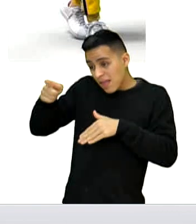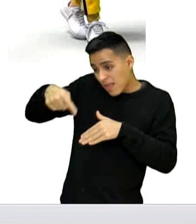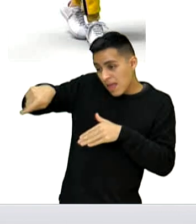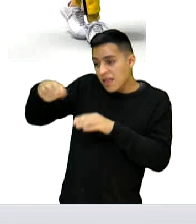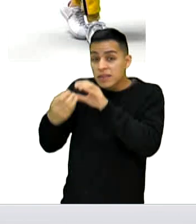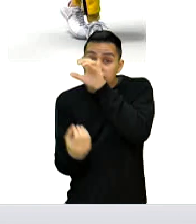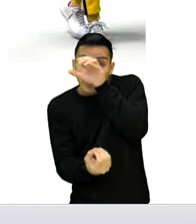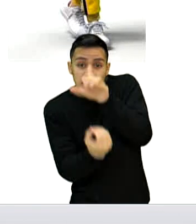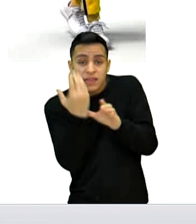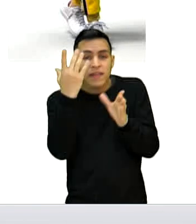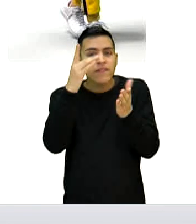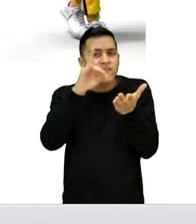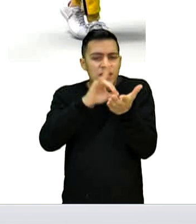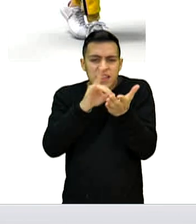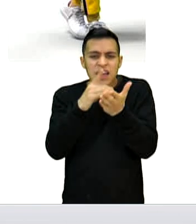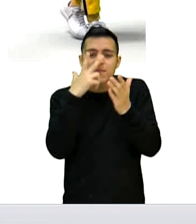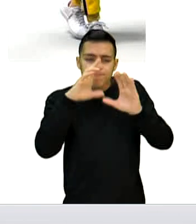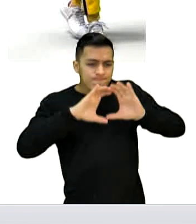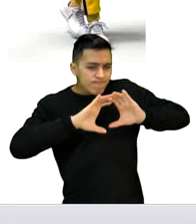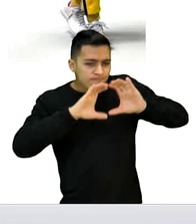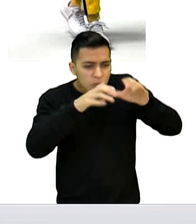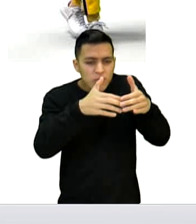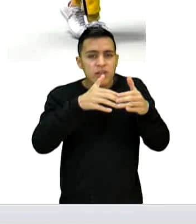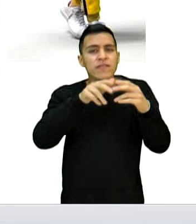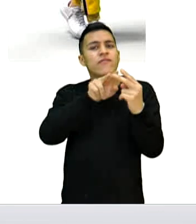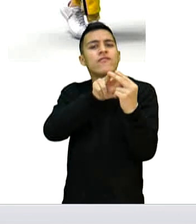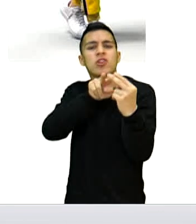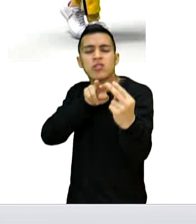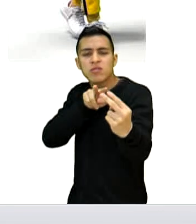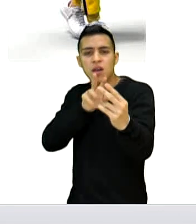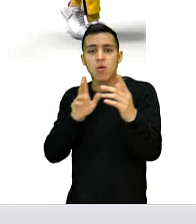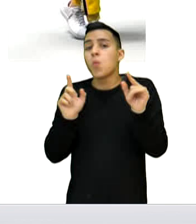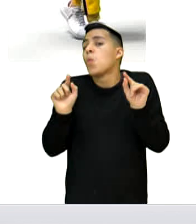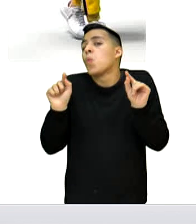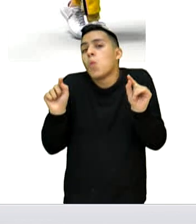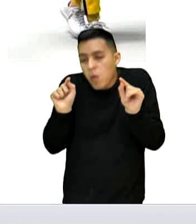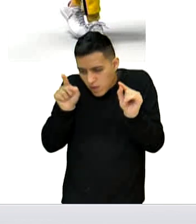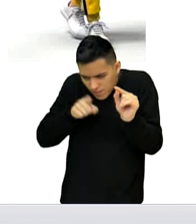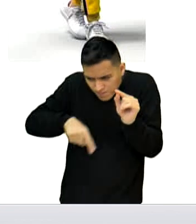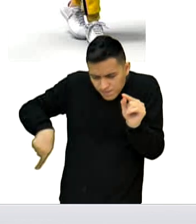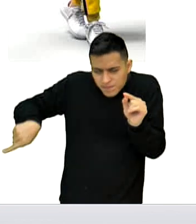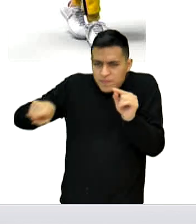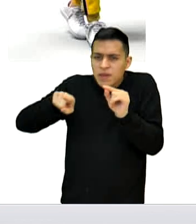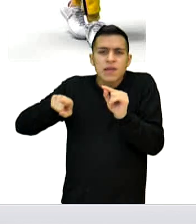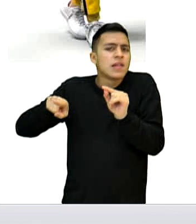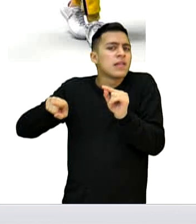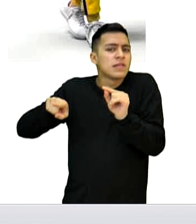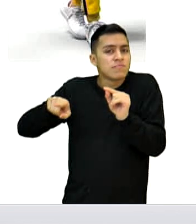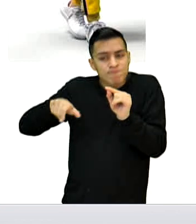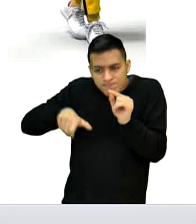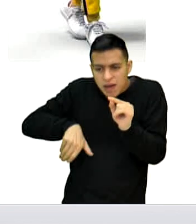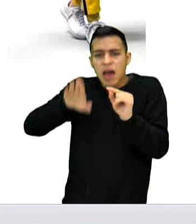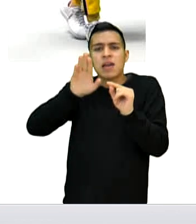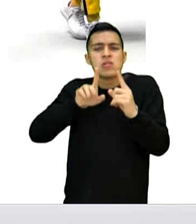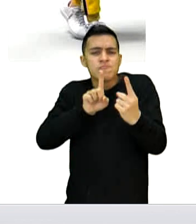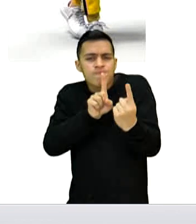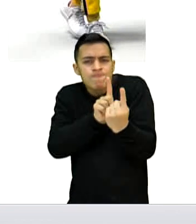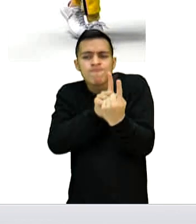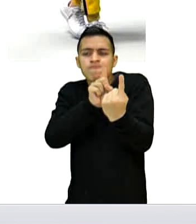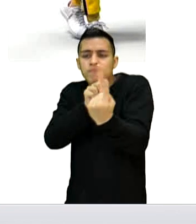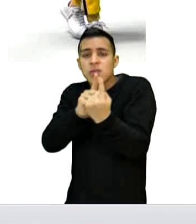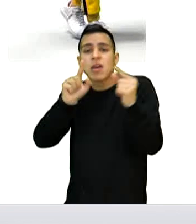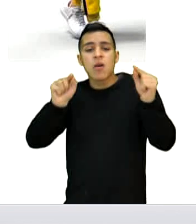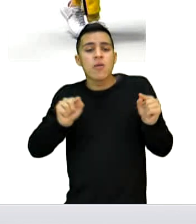criam verdadeiras comunidades virtuais, onde frequentemente marcam encontros em